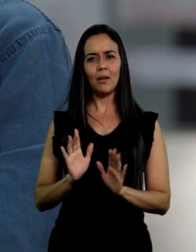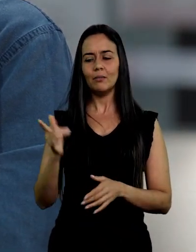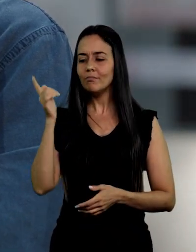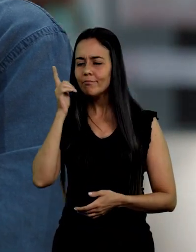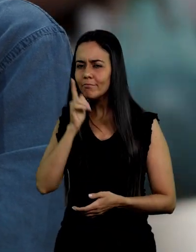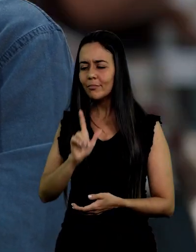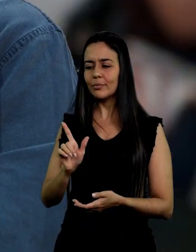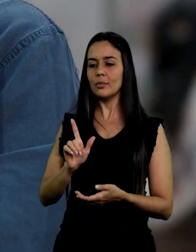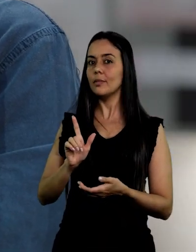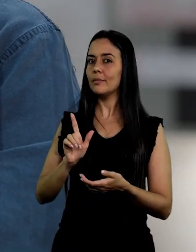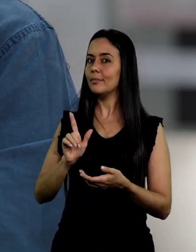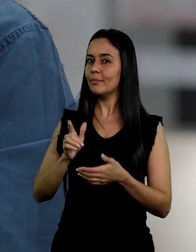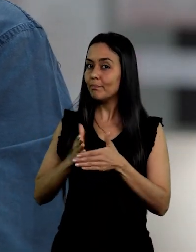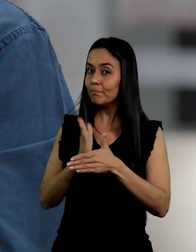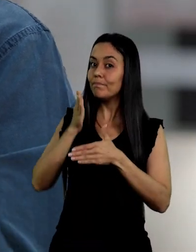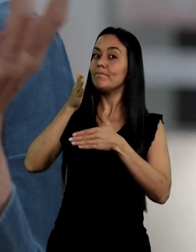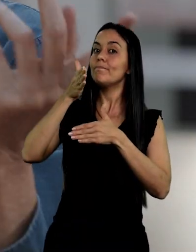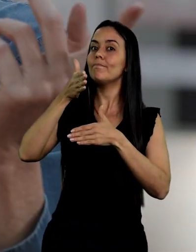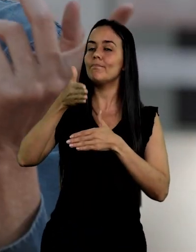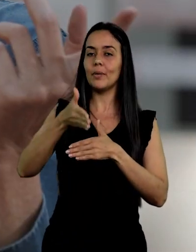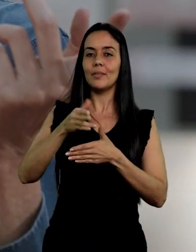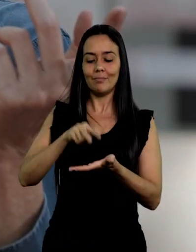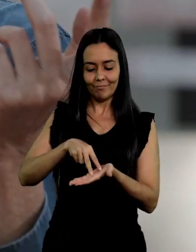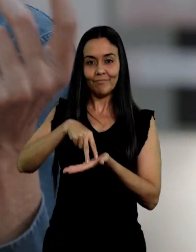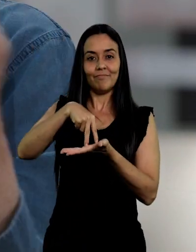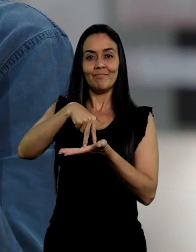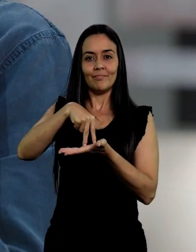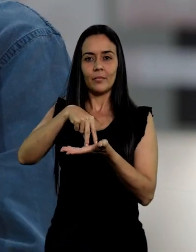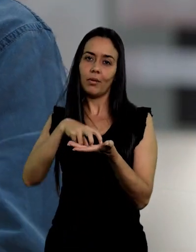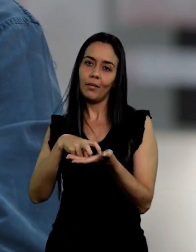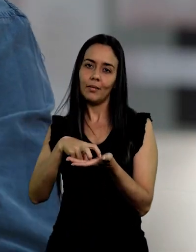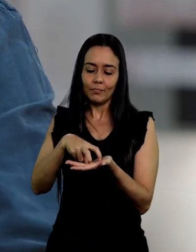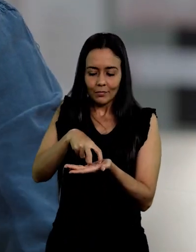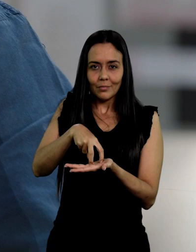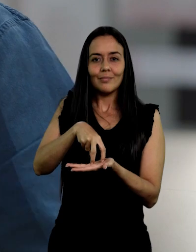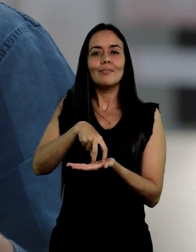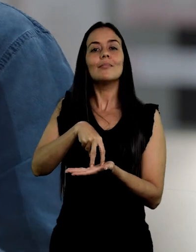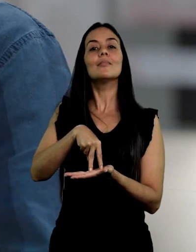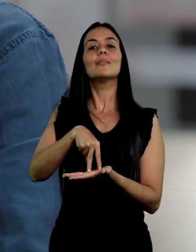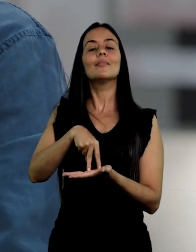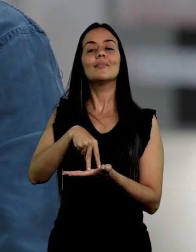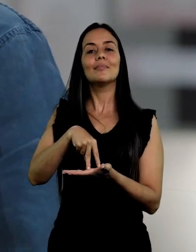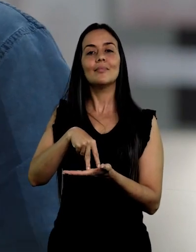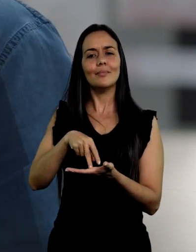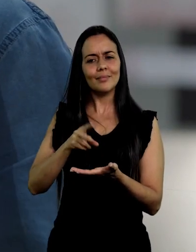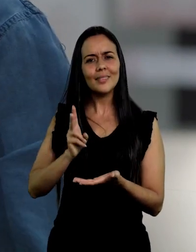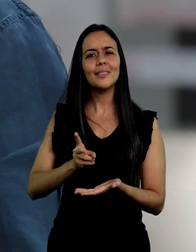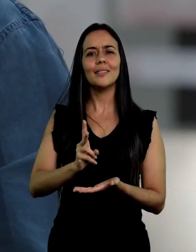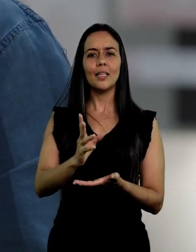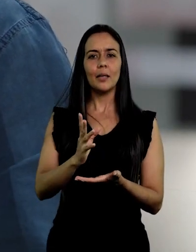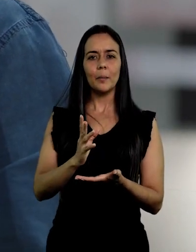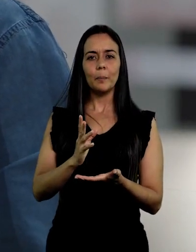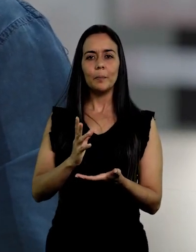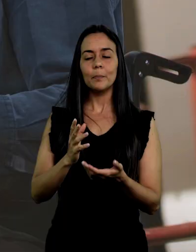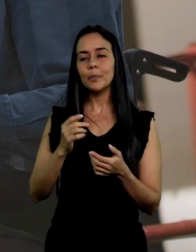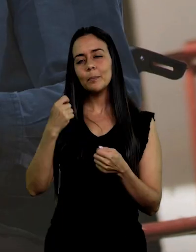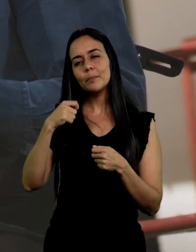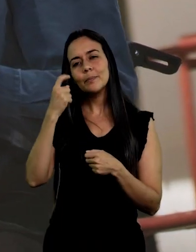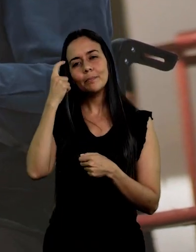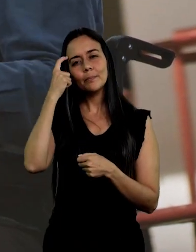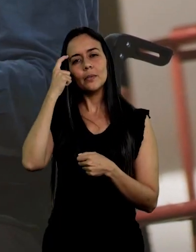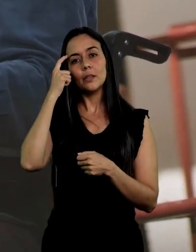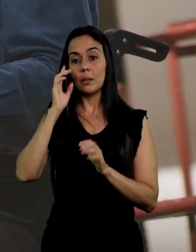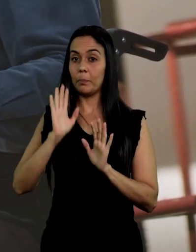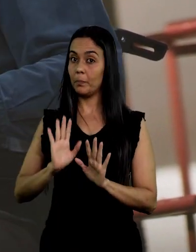a efetividade é o oposto do que a gente estava falando ali, né? Temos que estar trabalhando, temos que ser produtivos, temos que ser efetivos, né? Temos